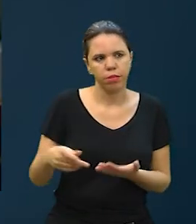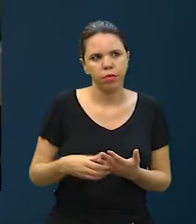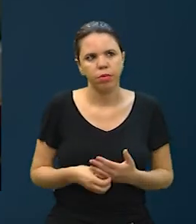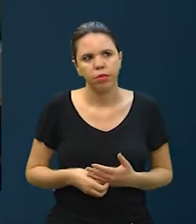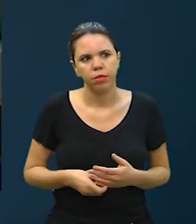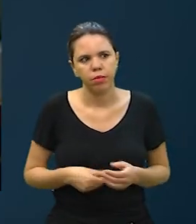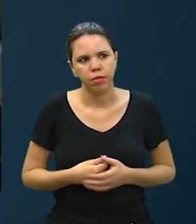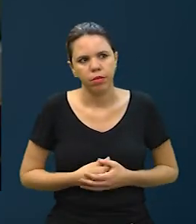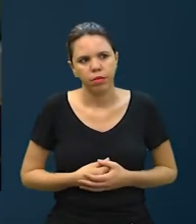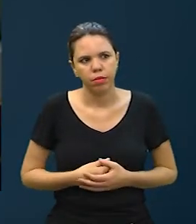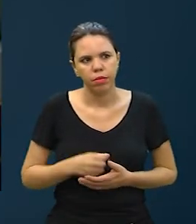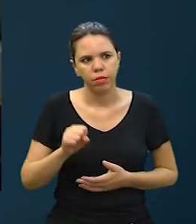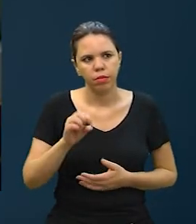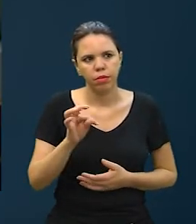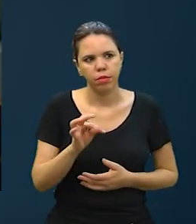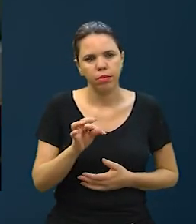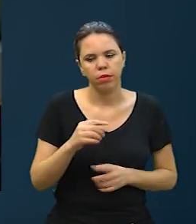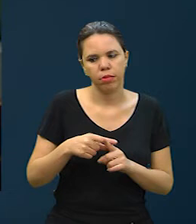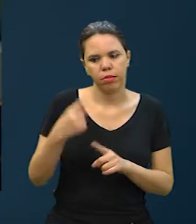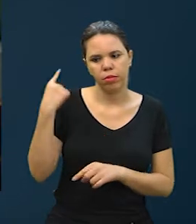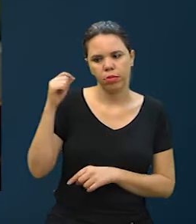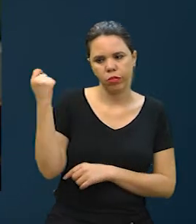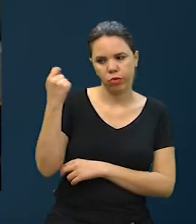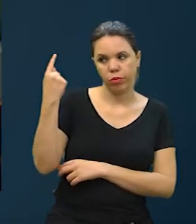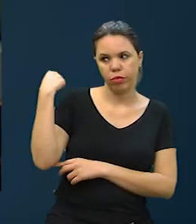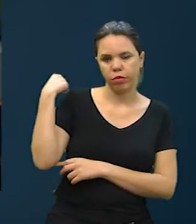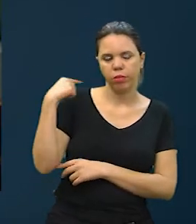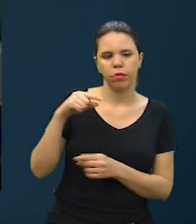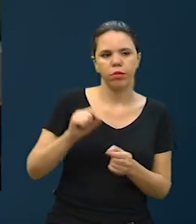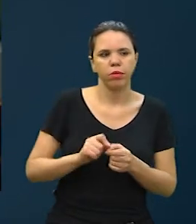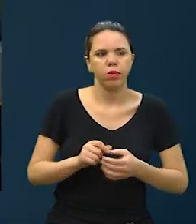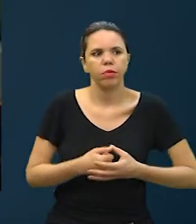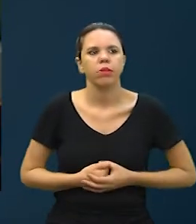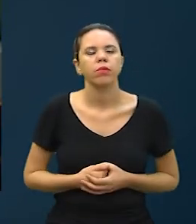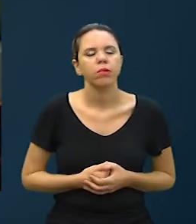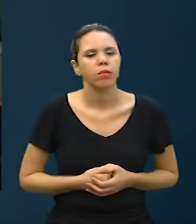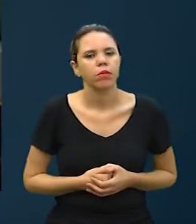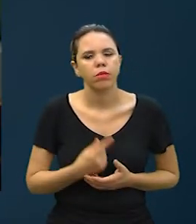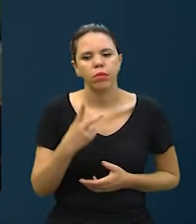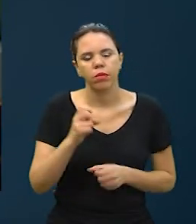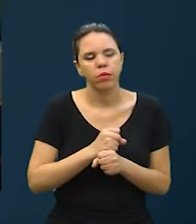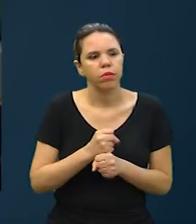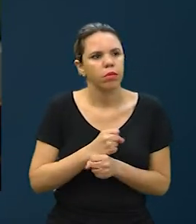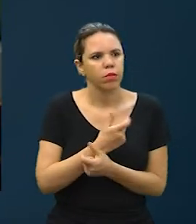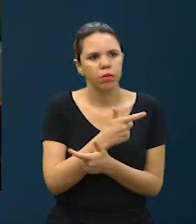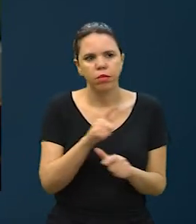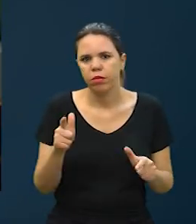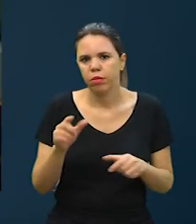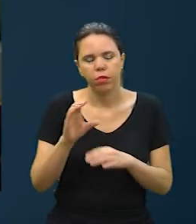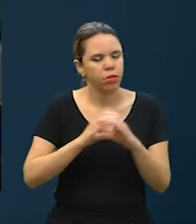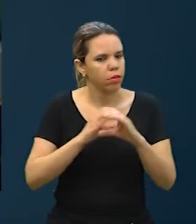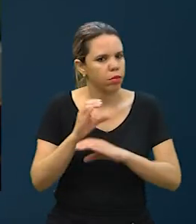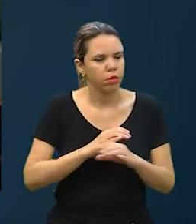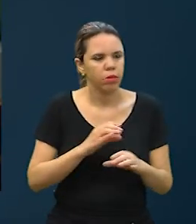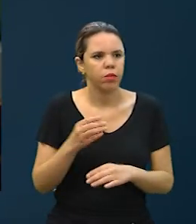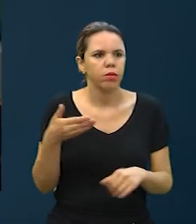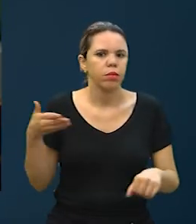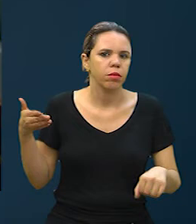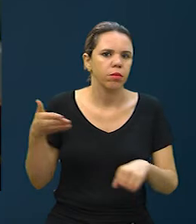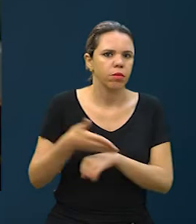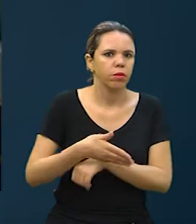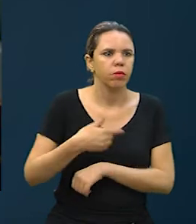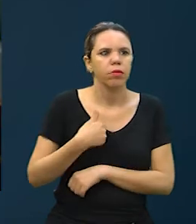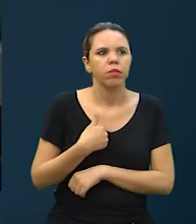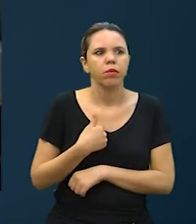escritório em Santa Cruz do Sul, na época, fazia há pelo menos 15 anos que não havia um concurso. Então,